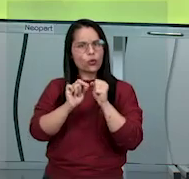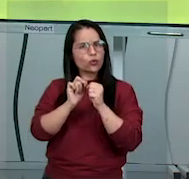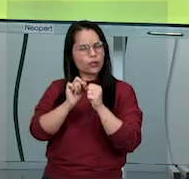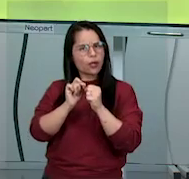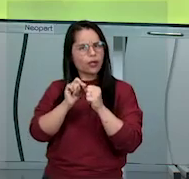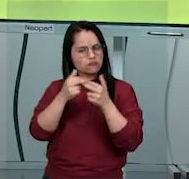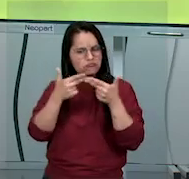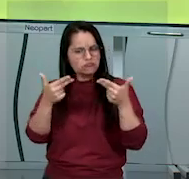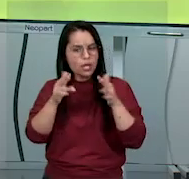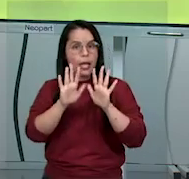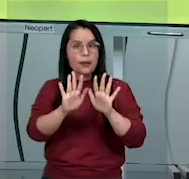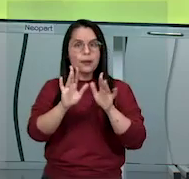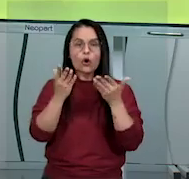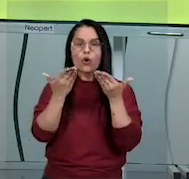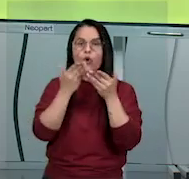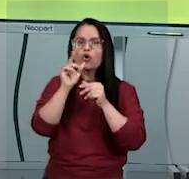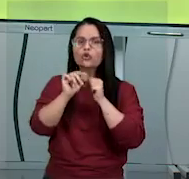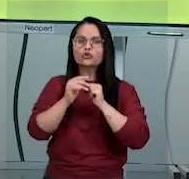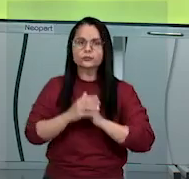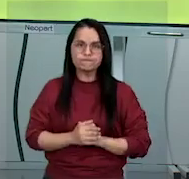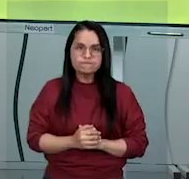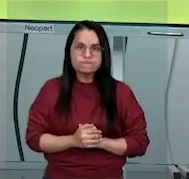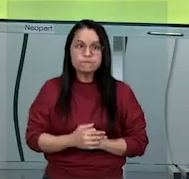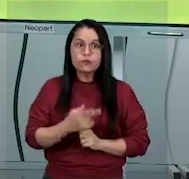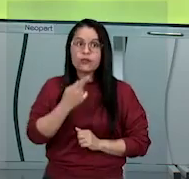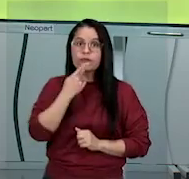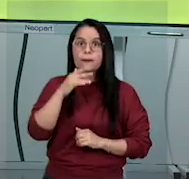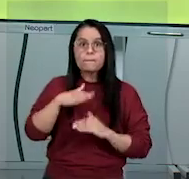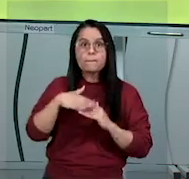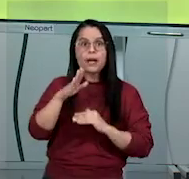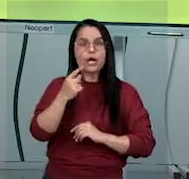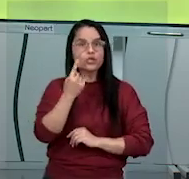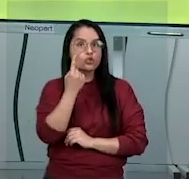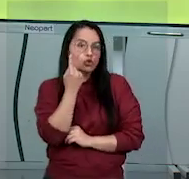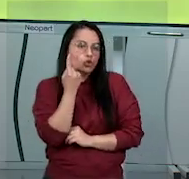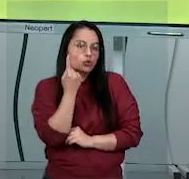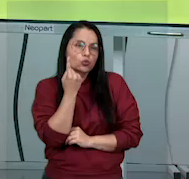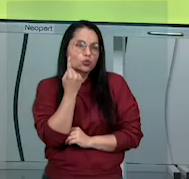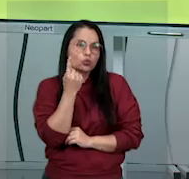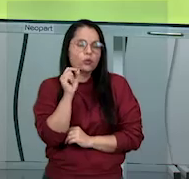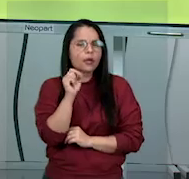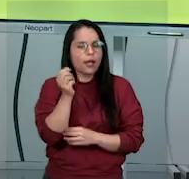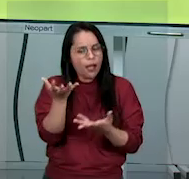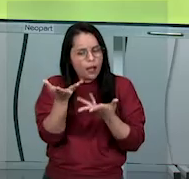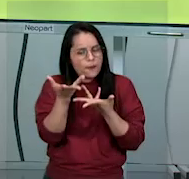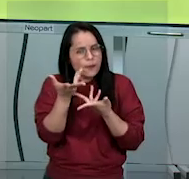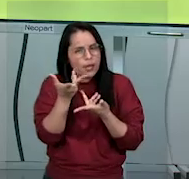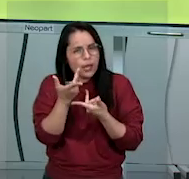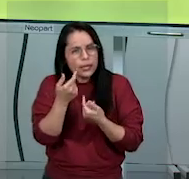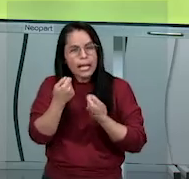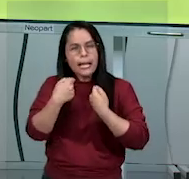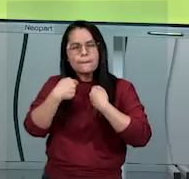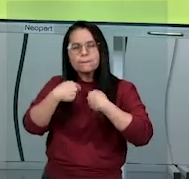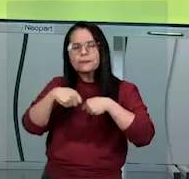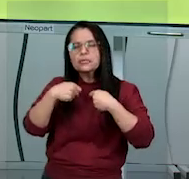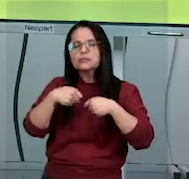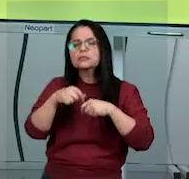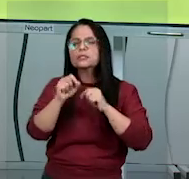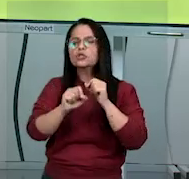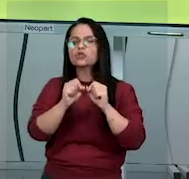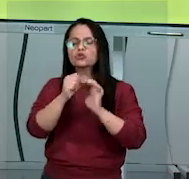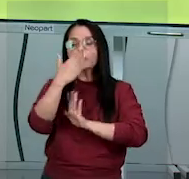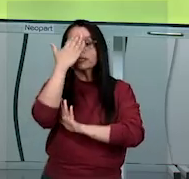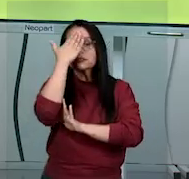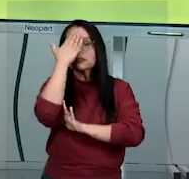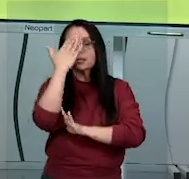elementos. Mas nós vamos hoje falar mais de um que é uma habilidade que você precisa muito de